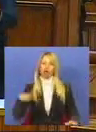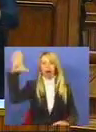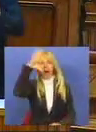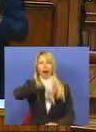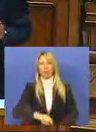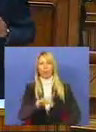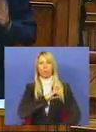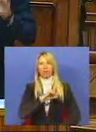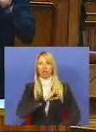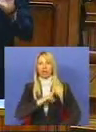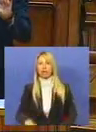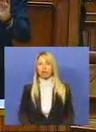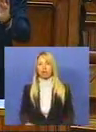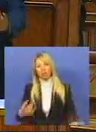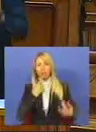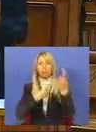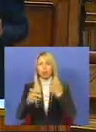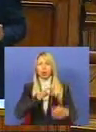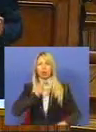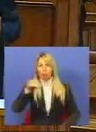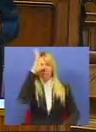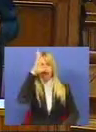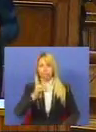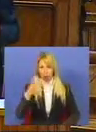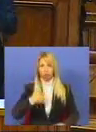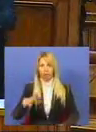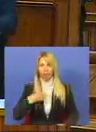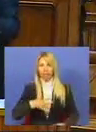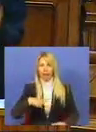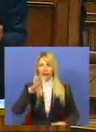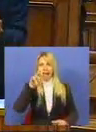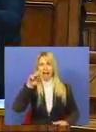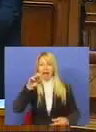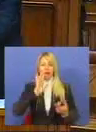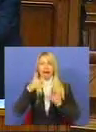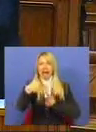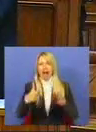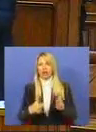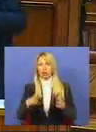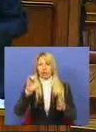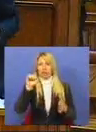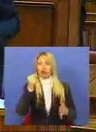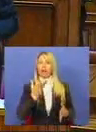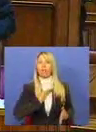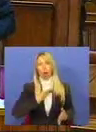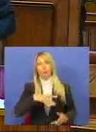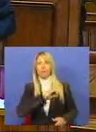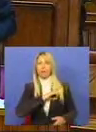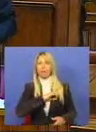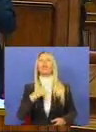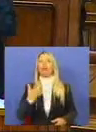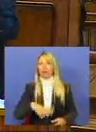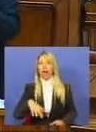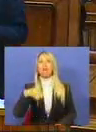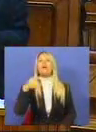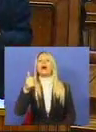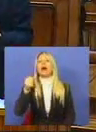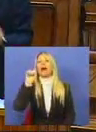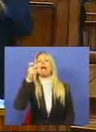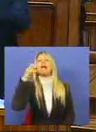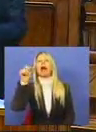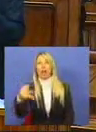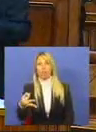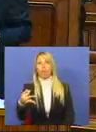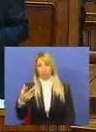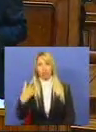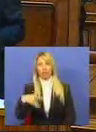o senhor quer a Caixa pública, a Caixa dá lucro, mas quer a Galp privada e a Galp dá lucro. A Caixa é um serviço